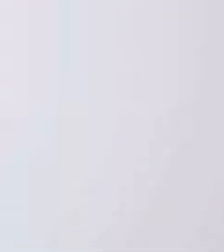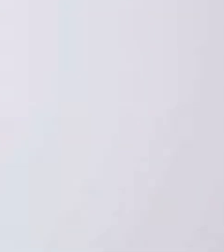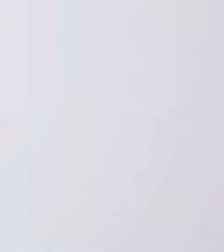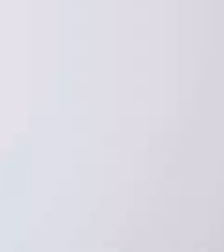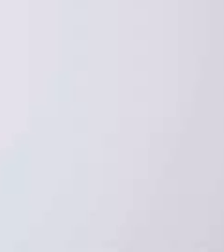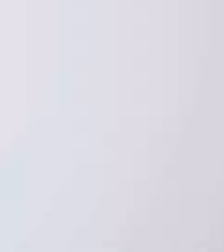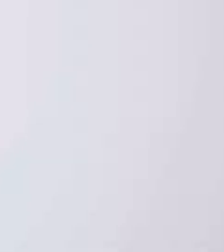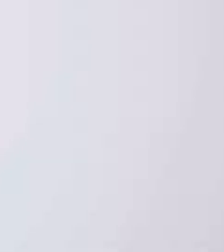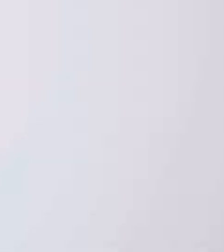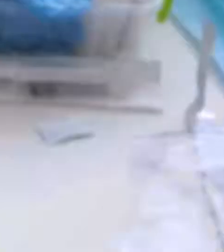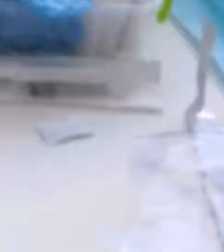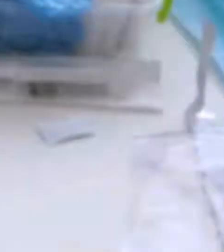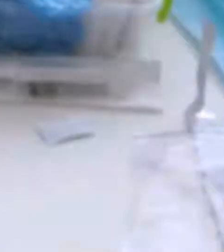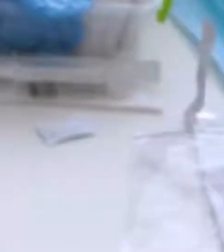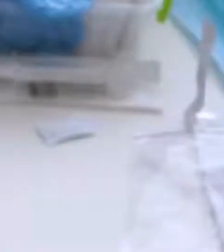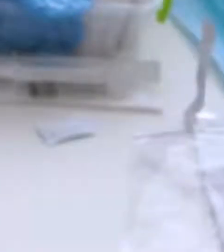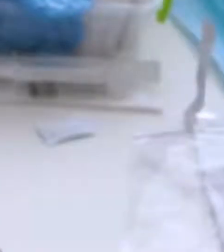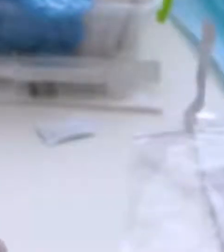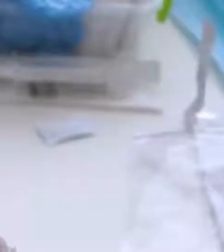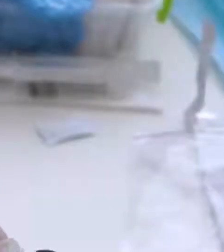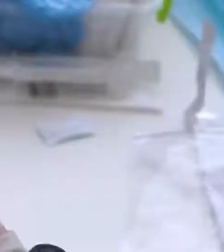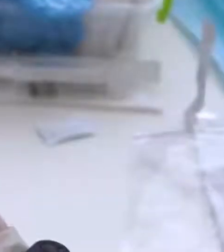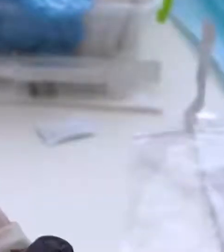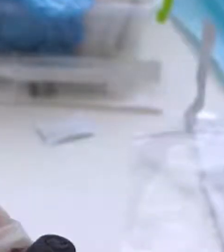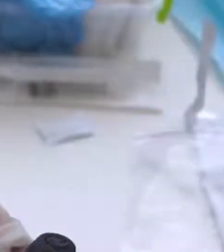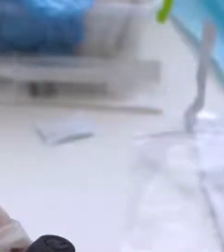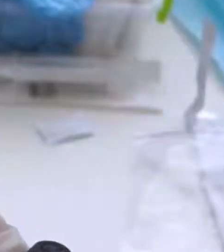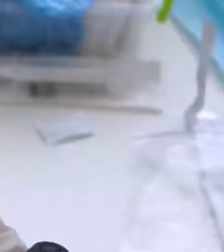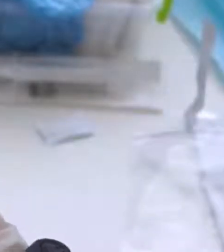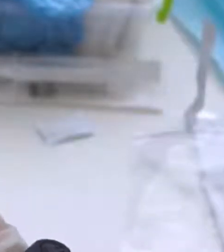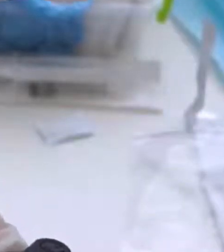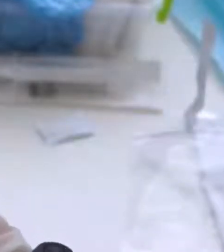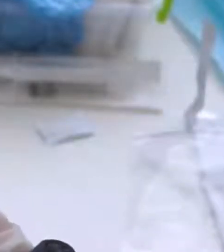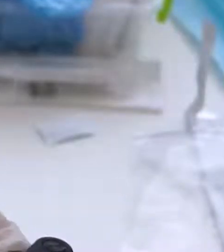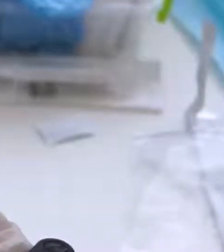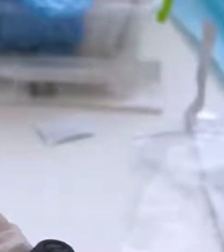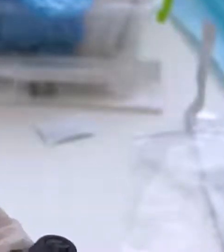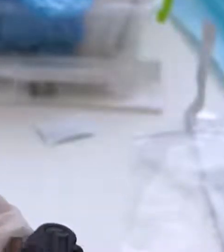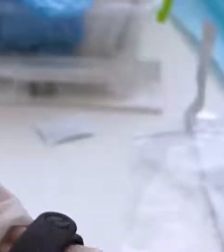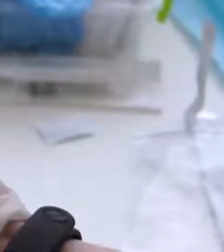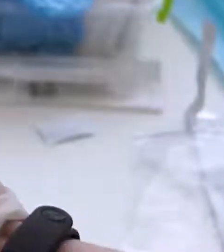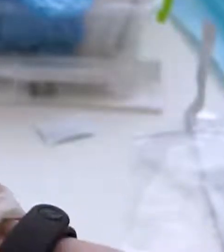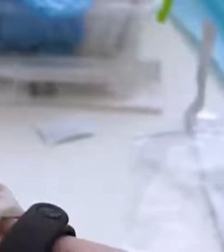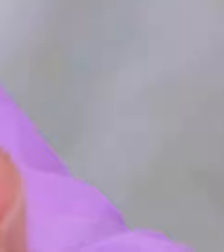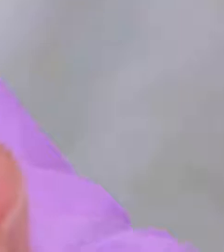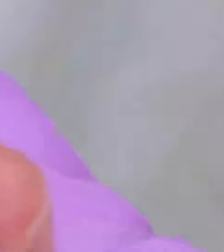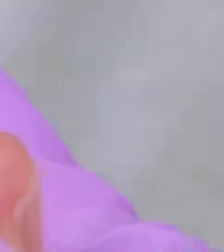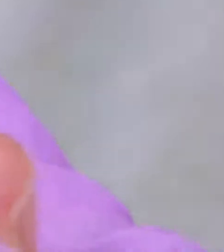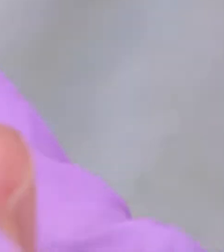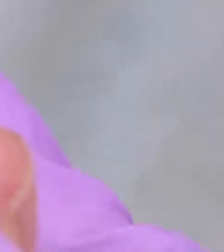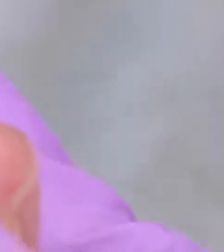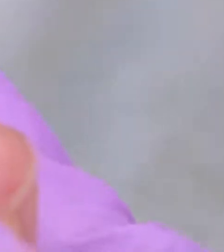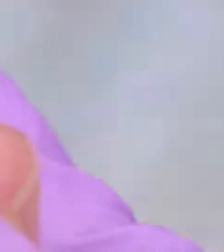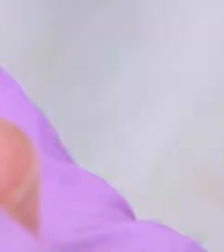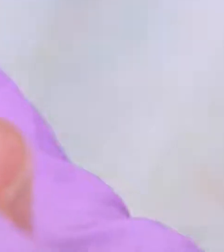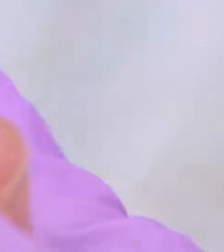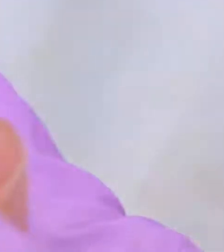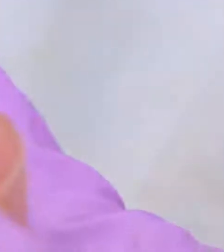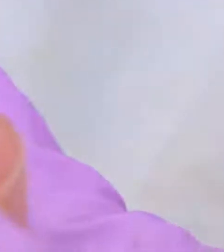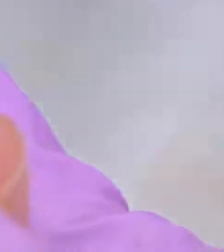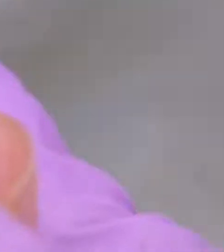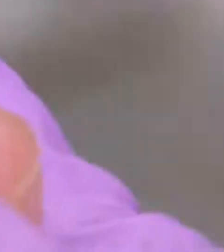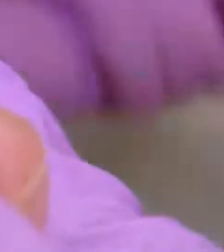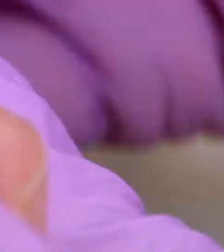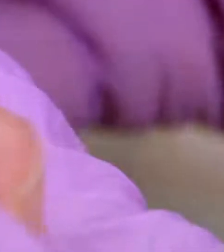presente nas hemácias, indica que o sangue é RH positivo. Ou quando não existe essa proteína na hemácia, indica que o sangue